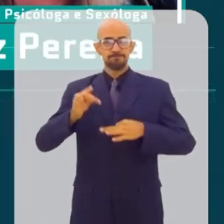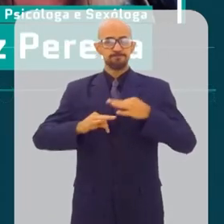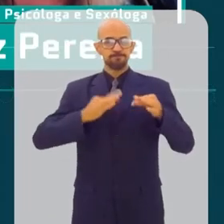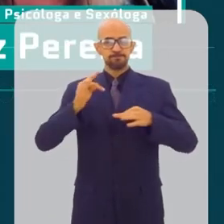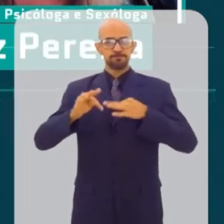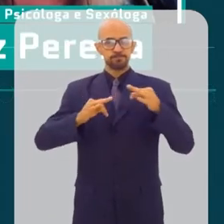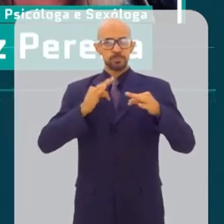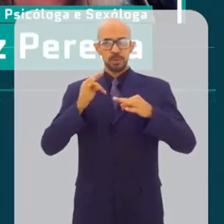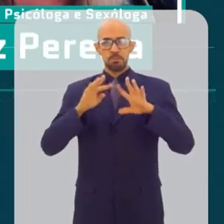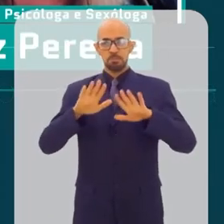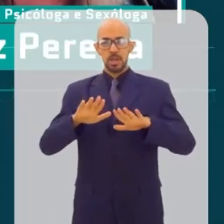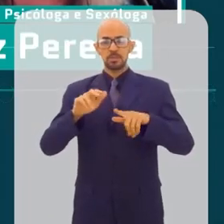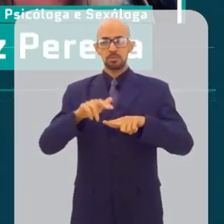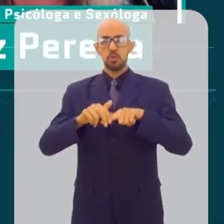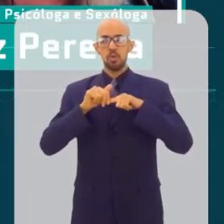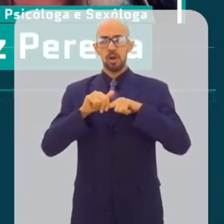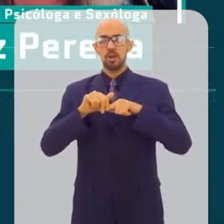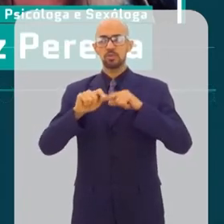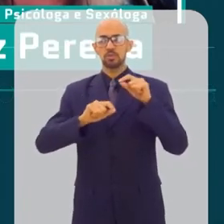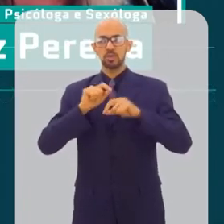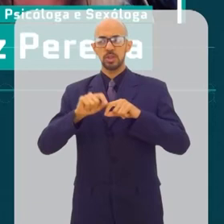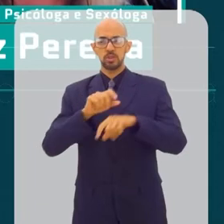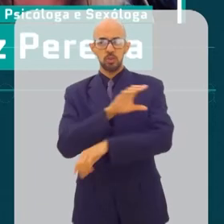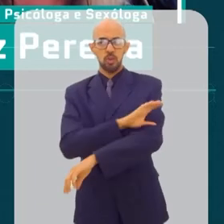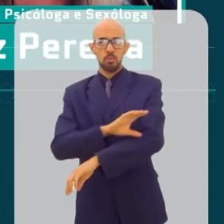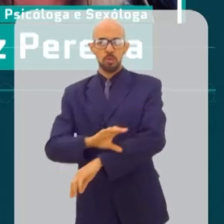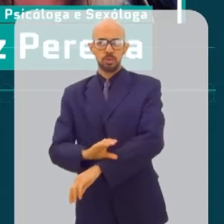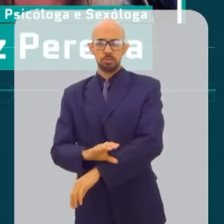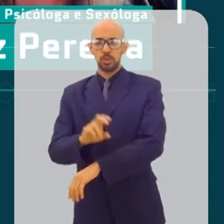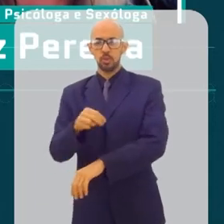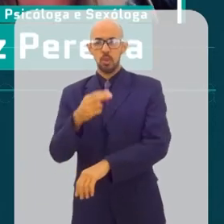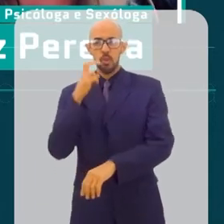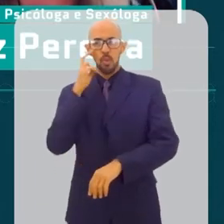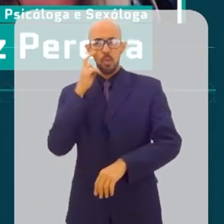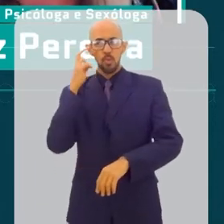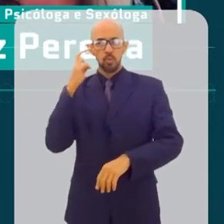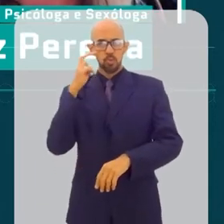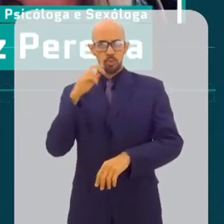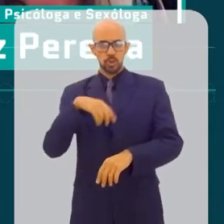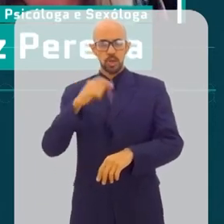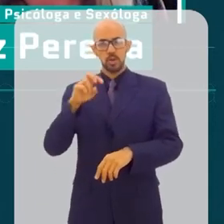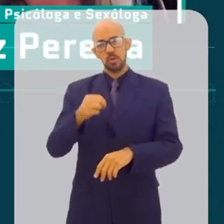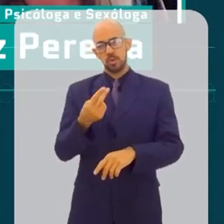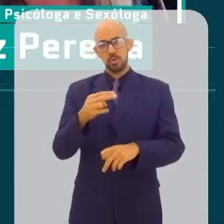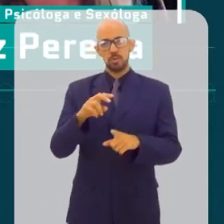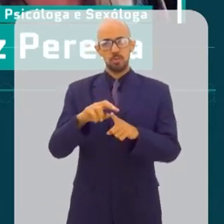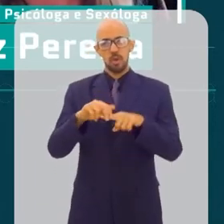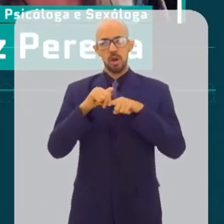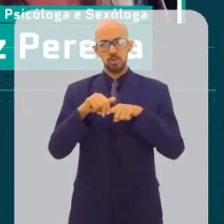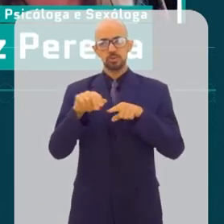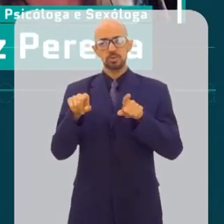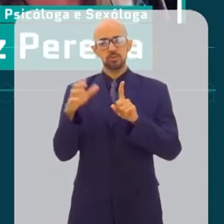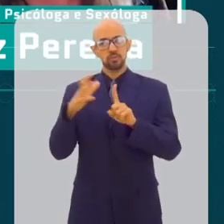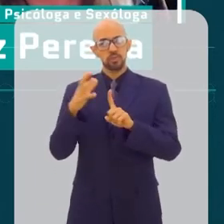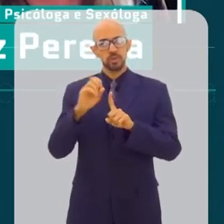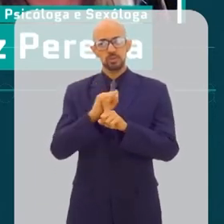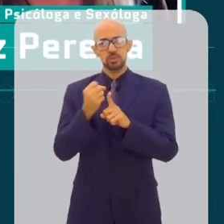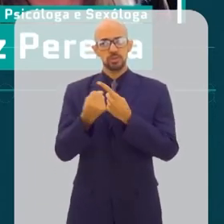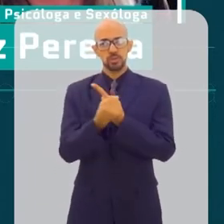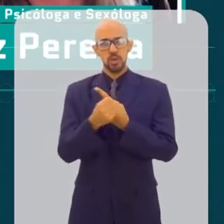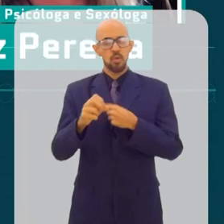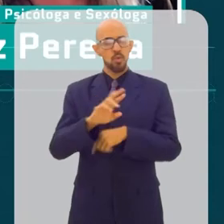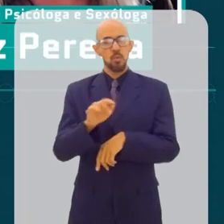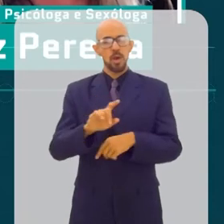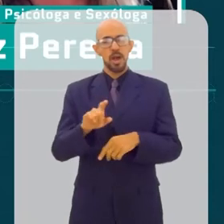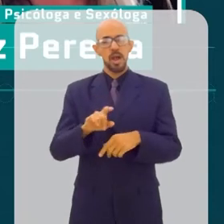não tenha libido, não tenha prazer, mas em função daquele comportamento, né, daquela cultura, daquele comportamento social e não exatamente